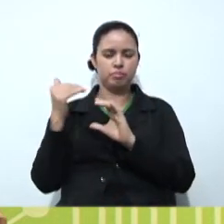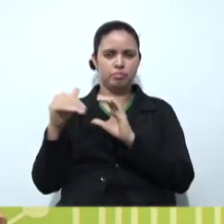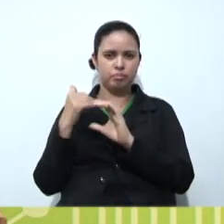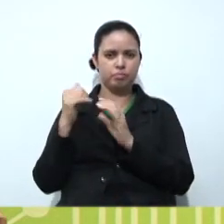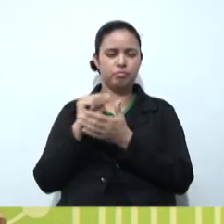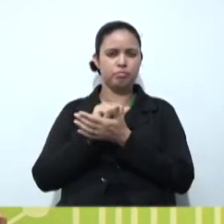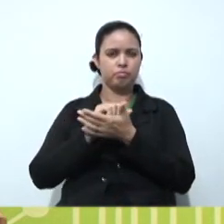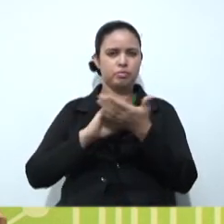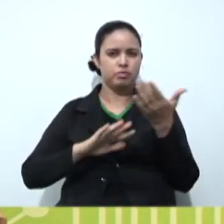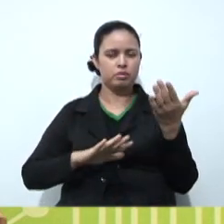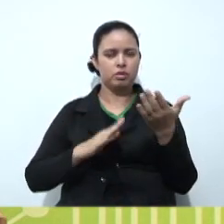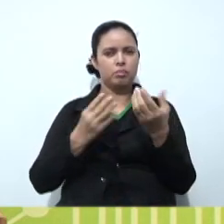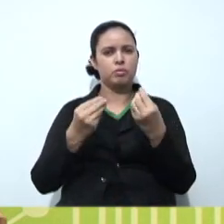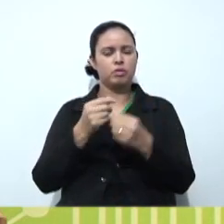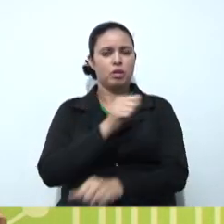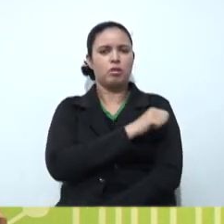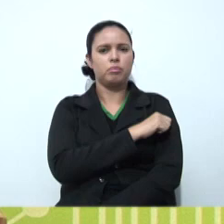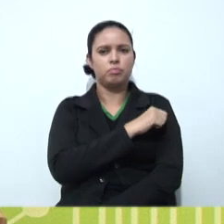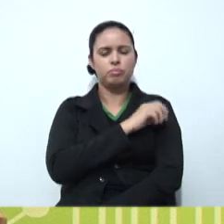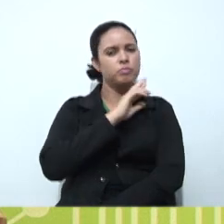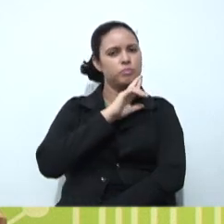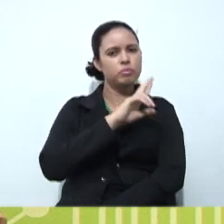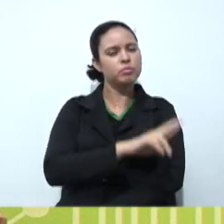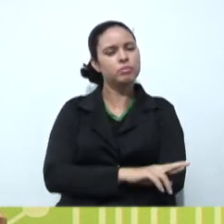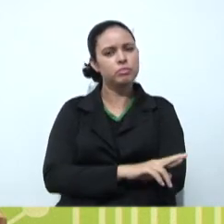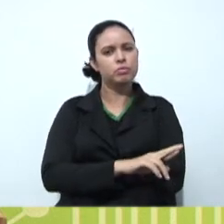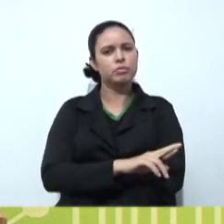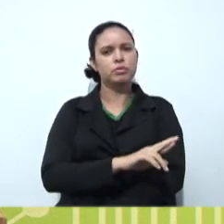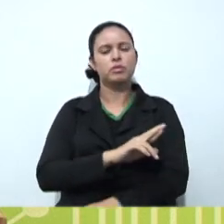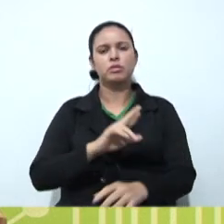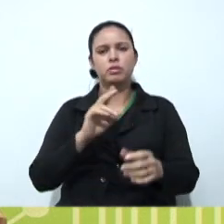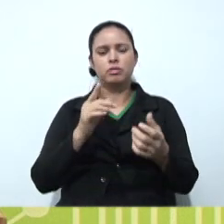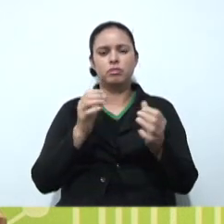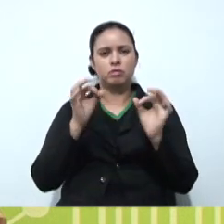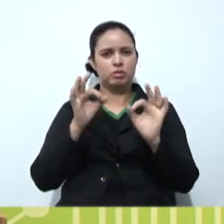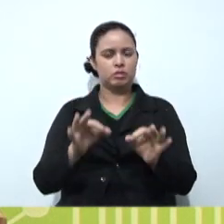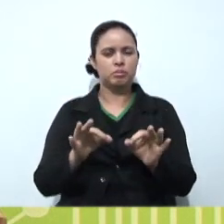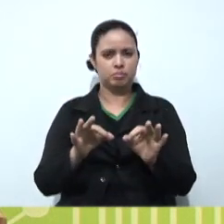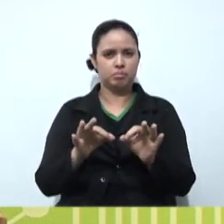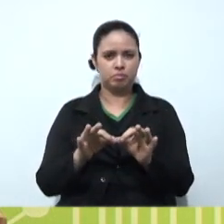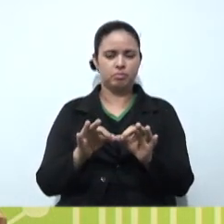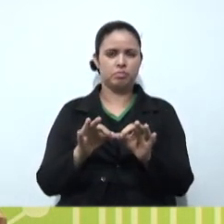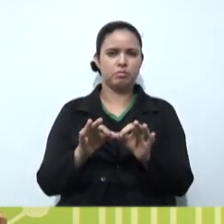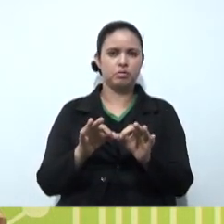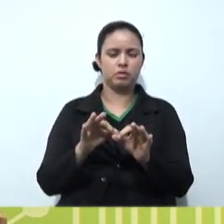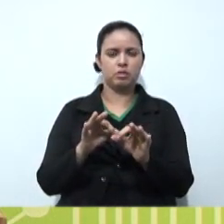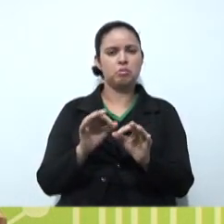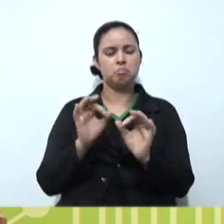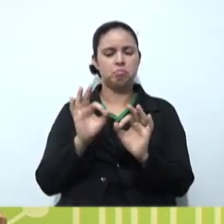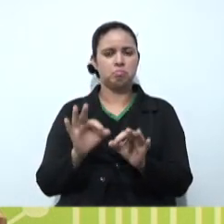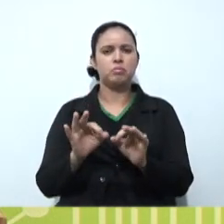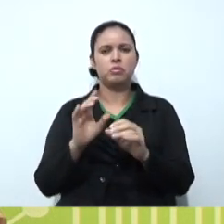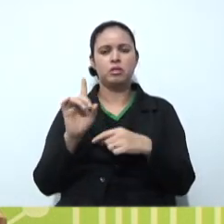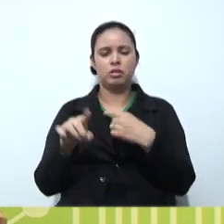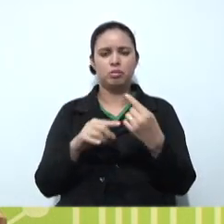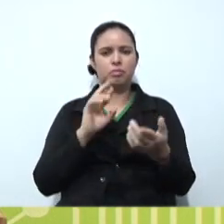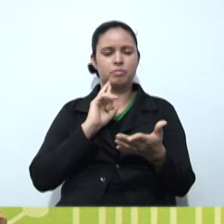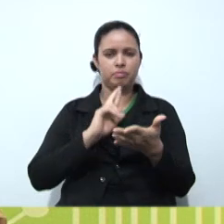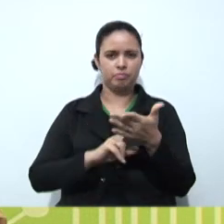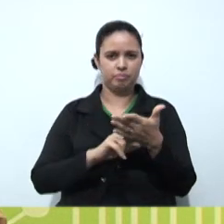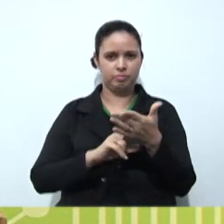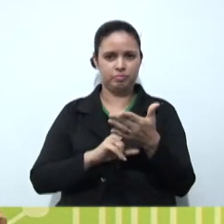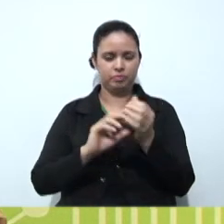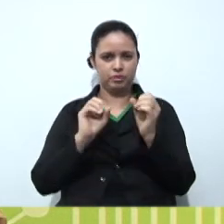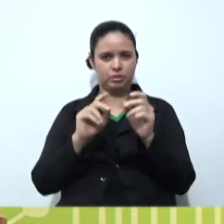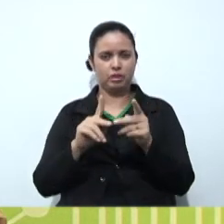que muitos alunos já responderam por unanimidade, resposta, segundo o professor Marcos, correta, mas daqui a pouco nós vamos falar sobre elas,